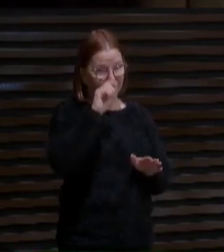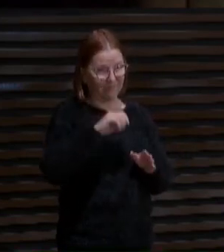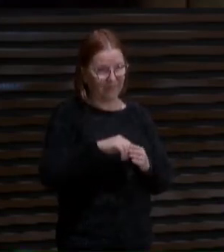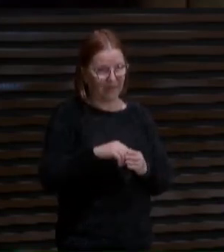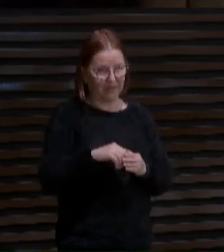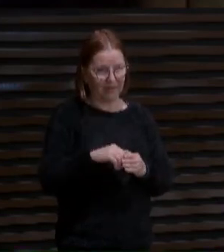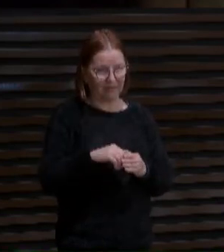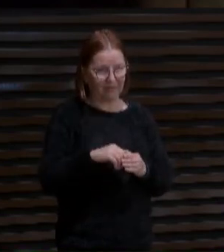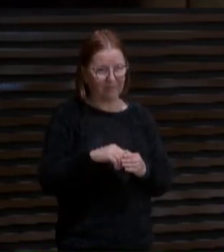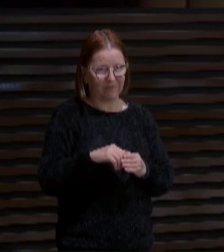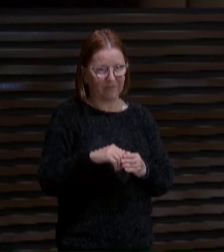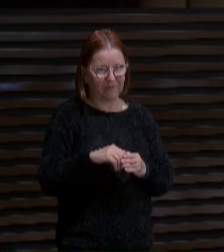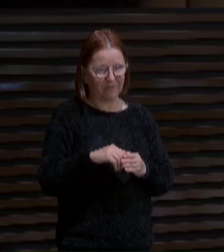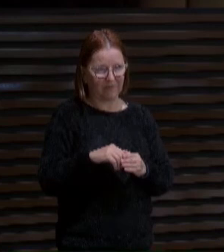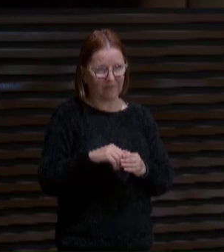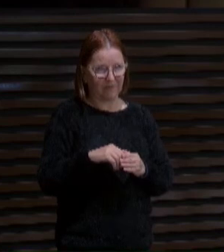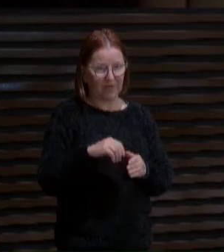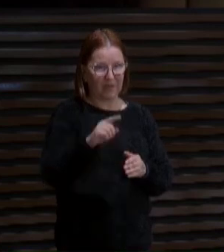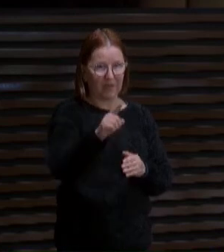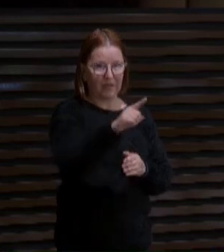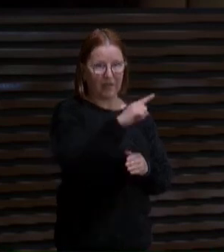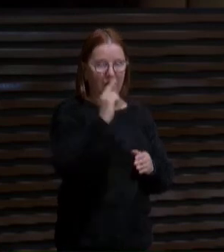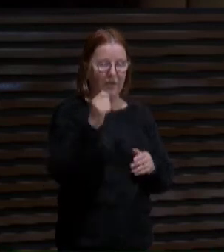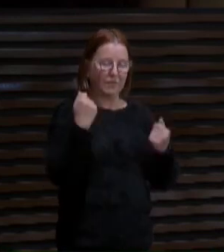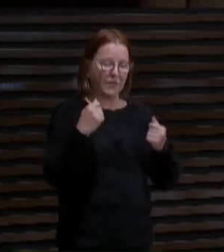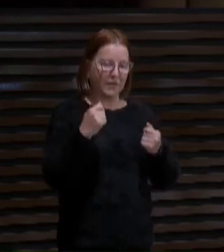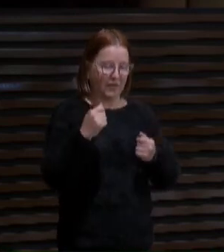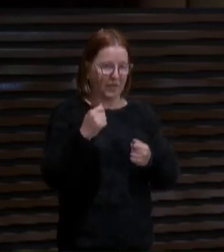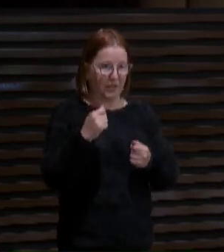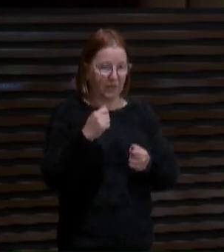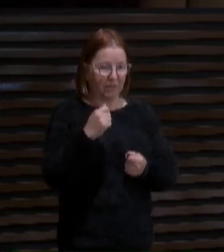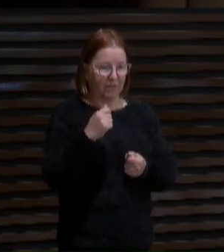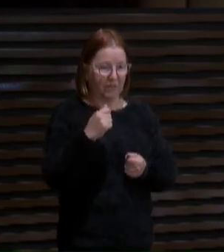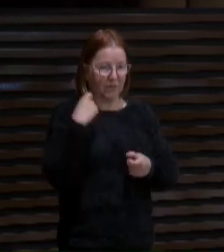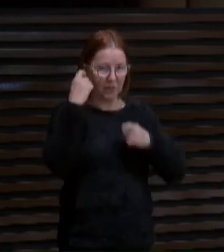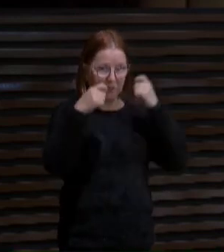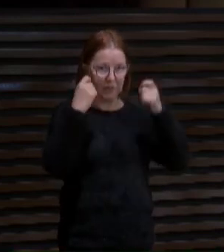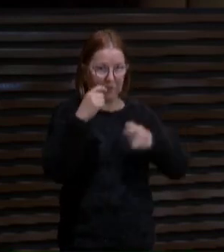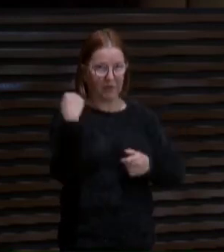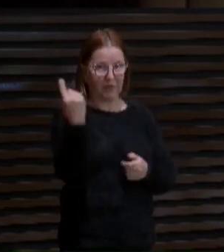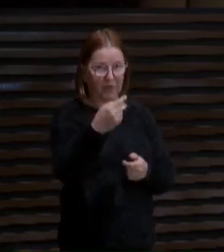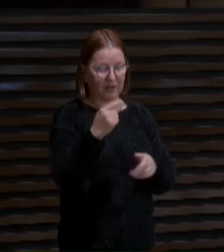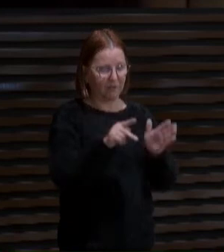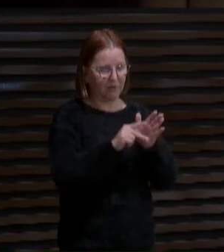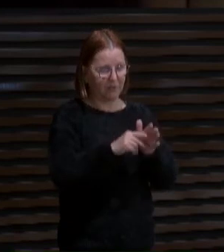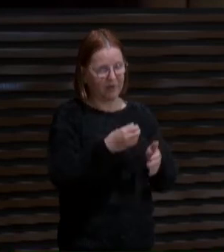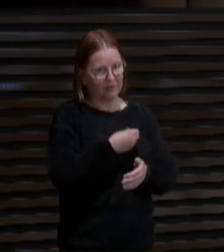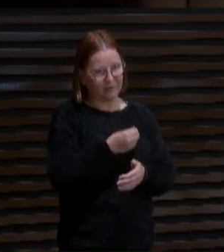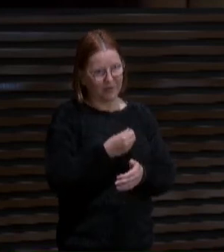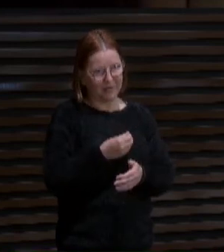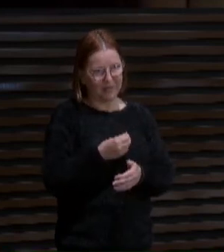olho do que para o cisco que está no olho do próximo e eles nos concentra a lutar